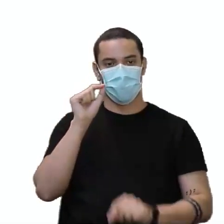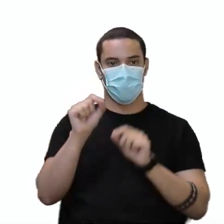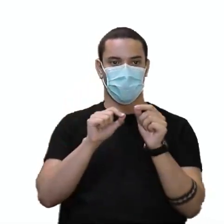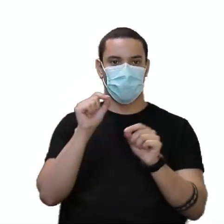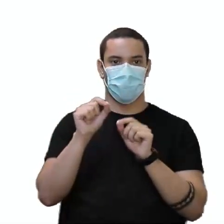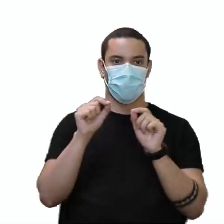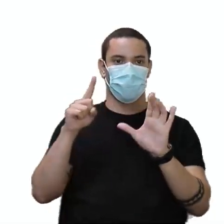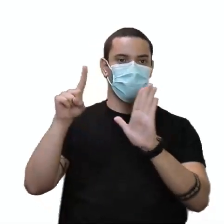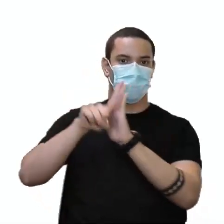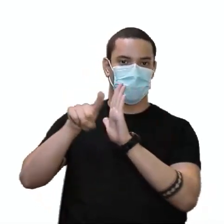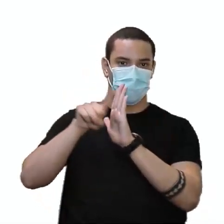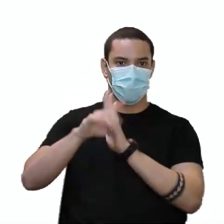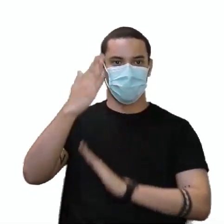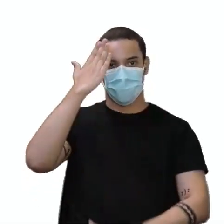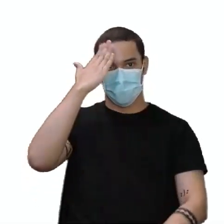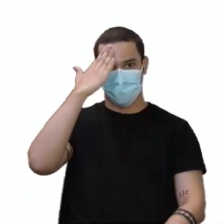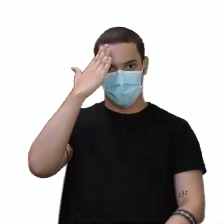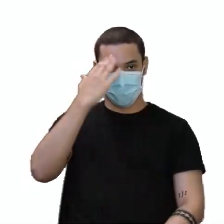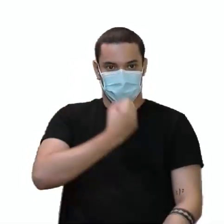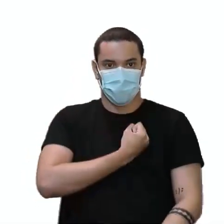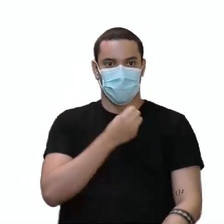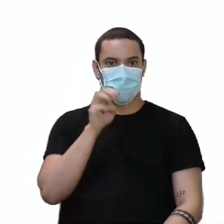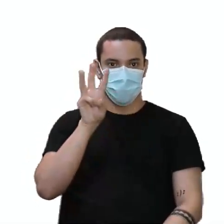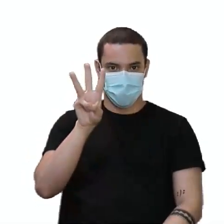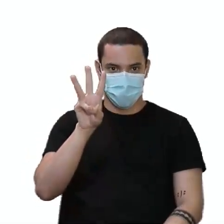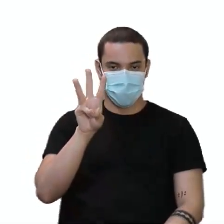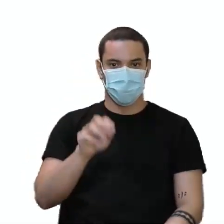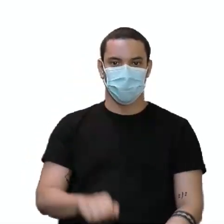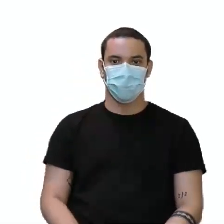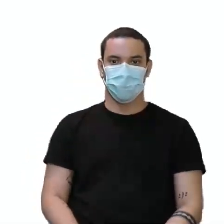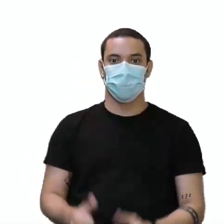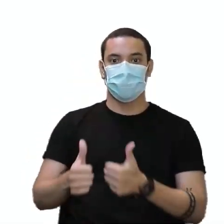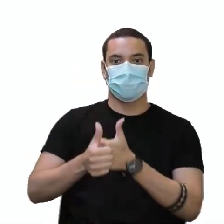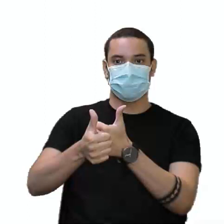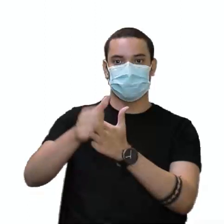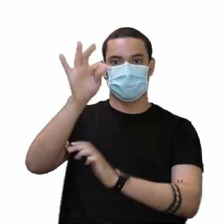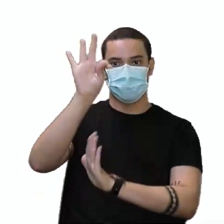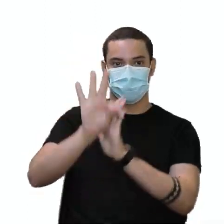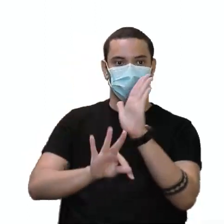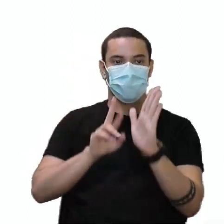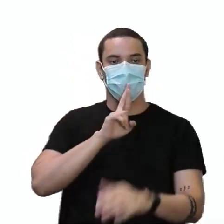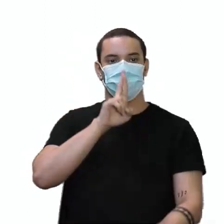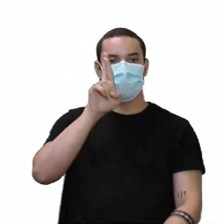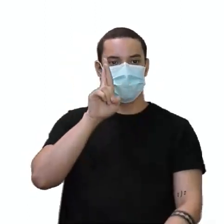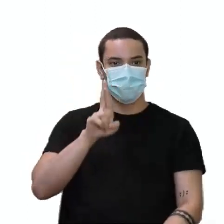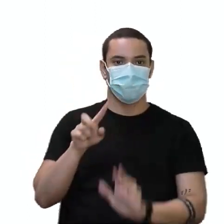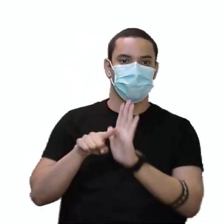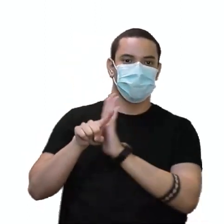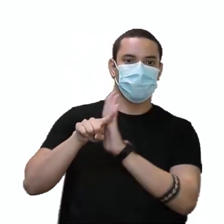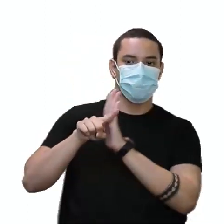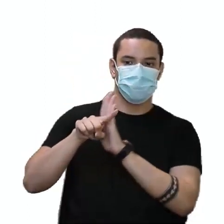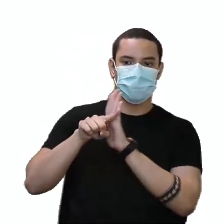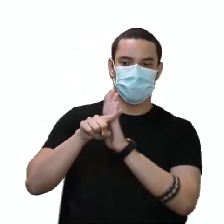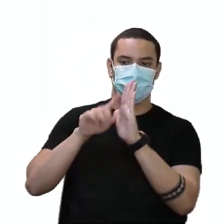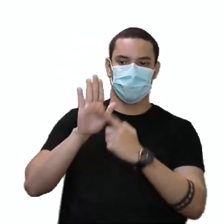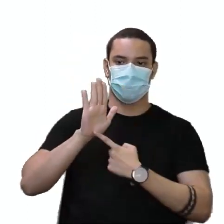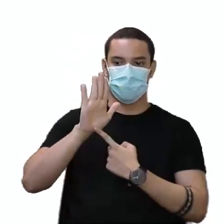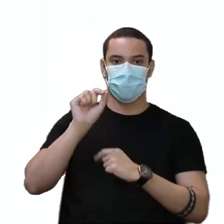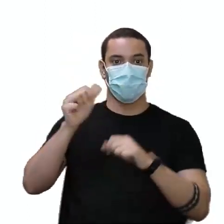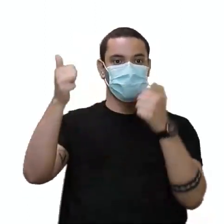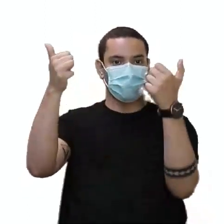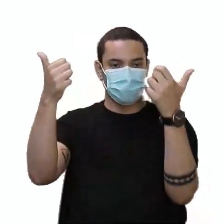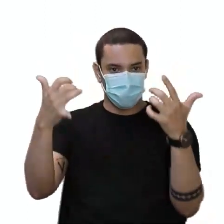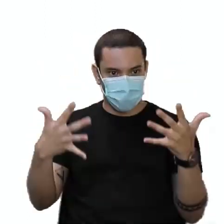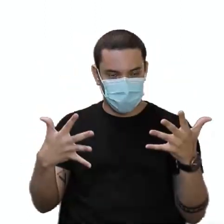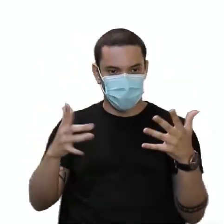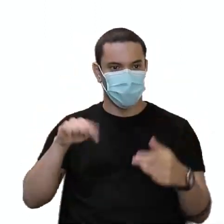gente pode fazer aqui nessa questão. Questão número 3. Olha aí, segundo o texto, como resultado parcial da pesquisa, observou-se